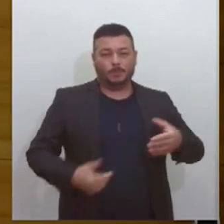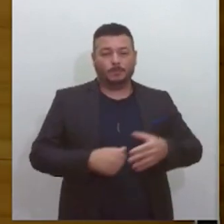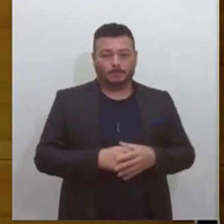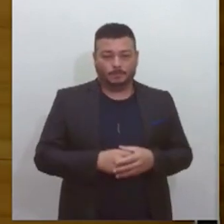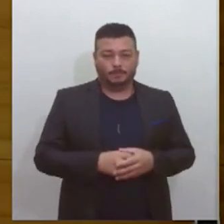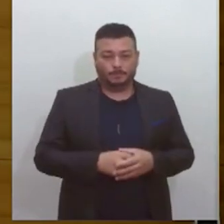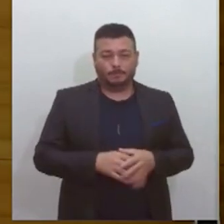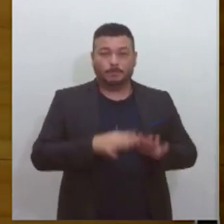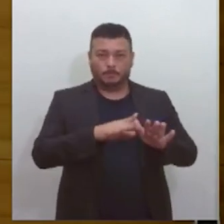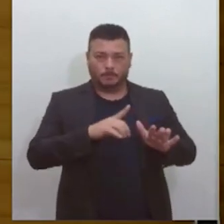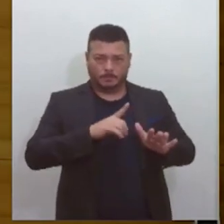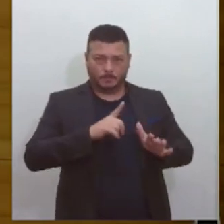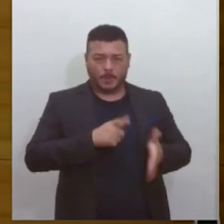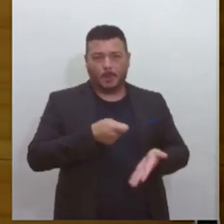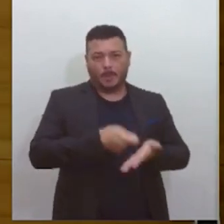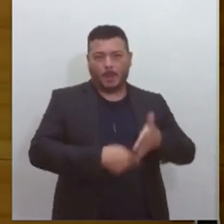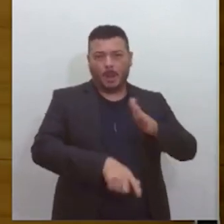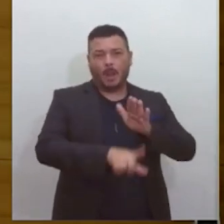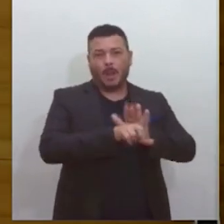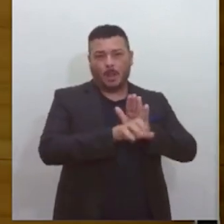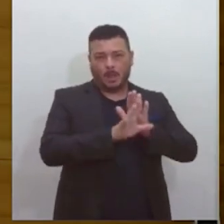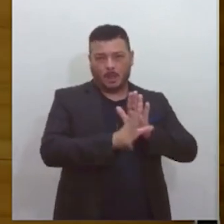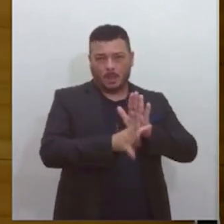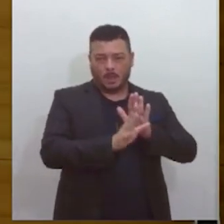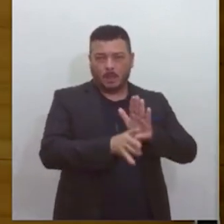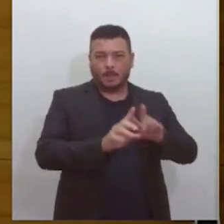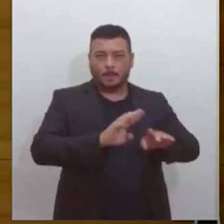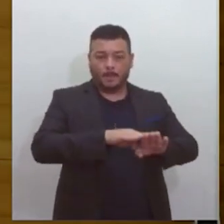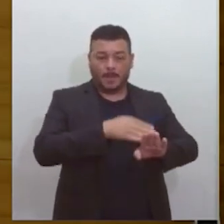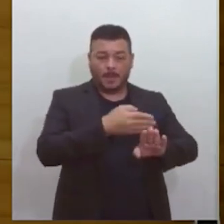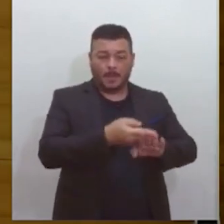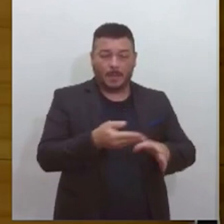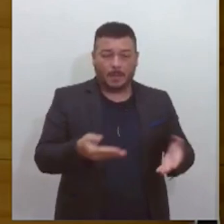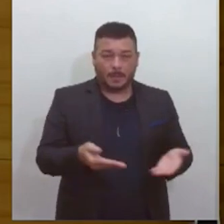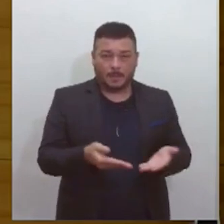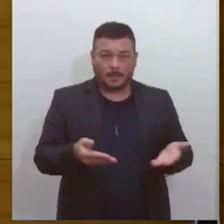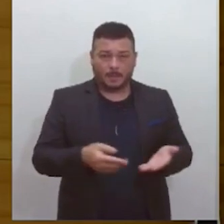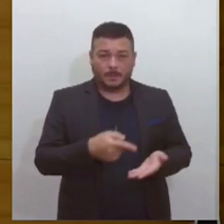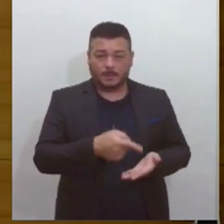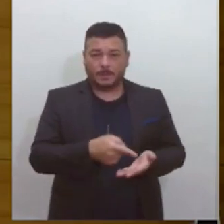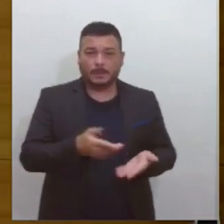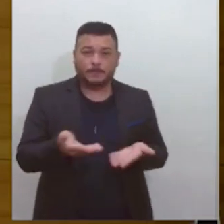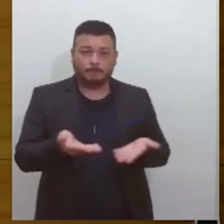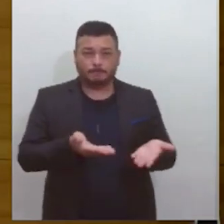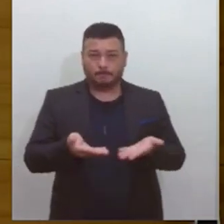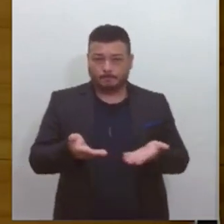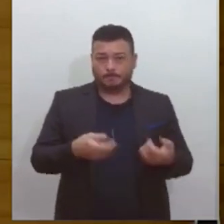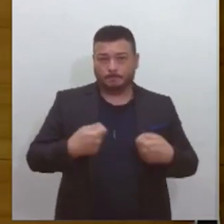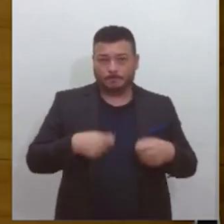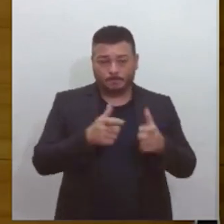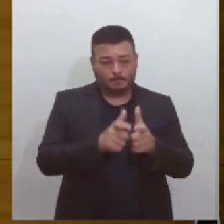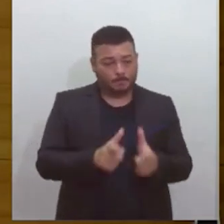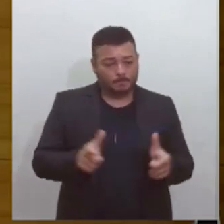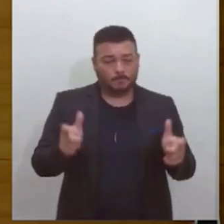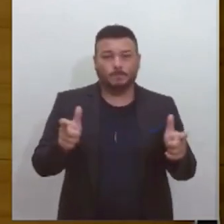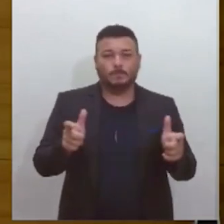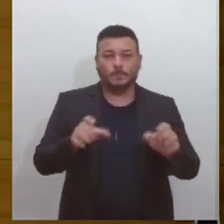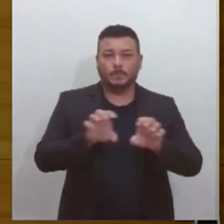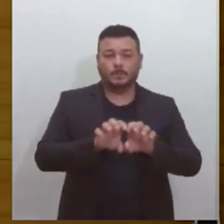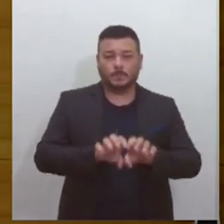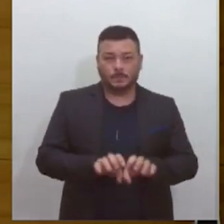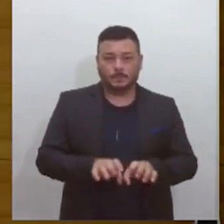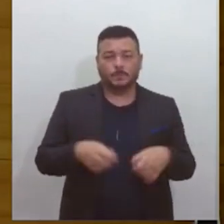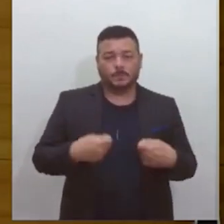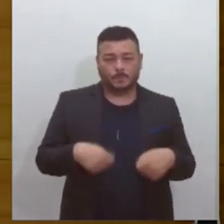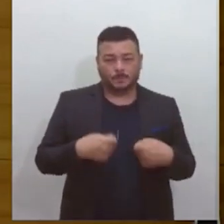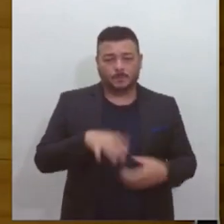vigor, mas, até o momento, esse atendimento precisa ser expandido. A estrutura precisa ser, de fato,